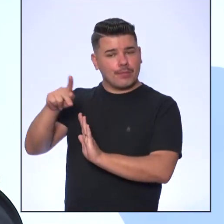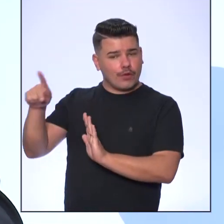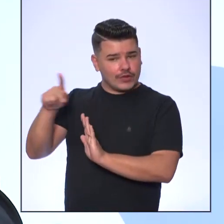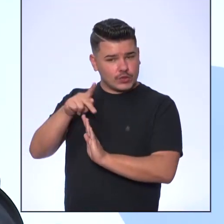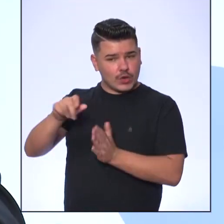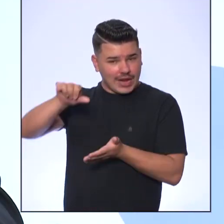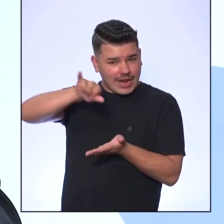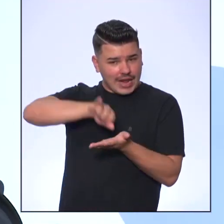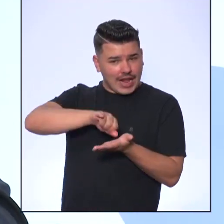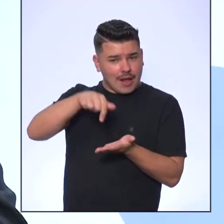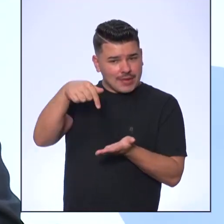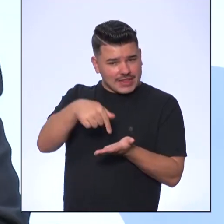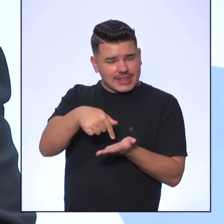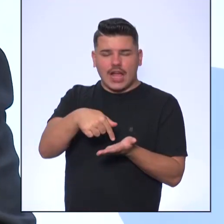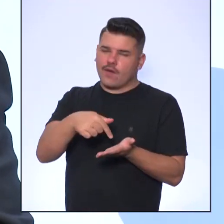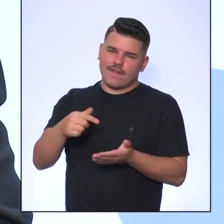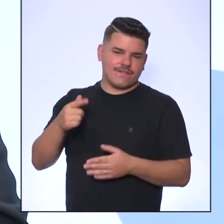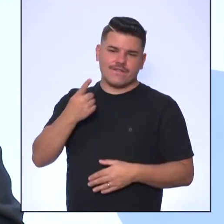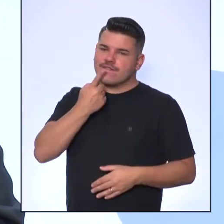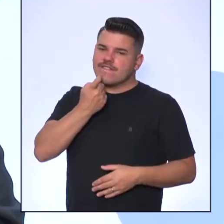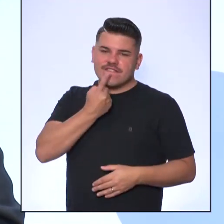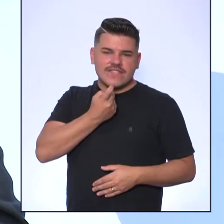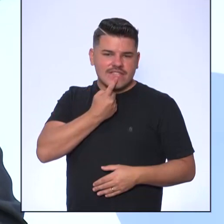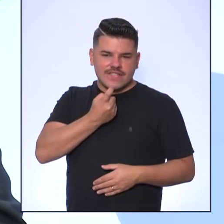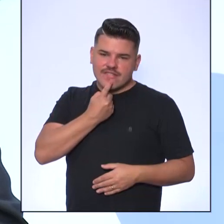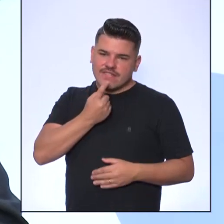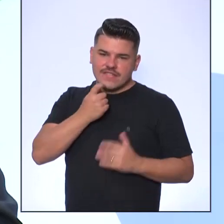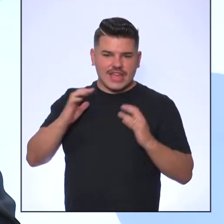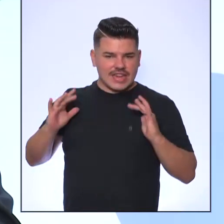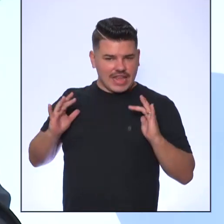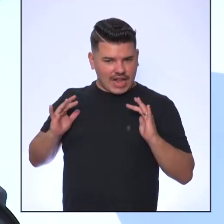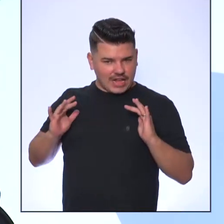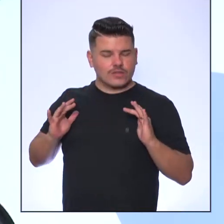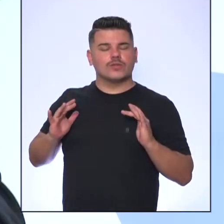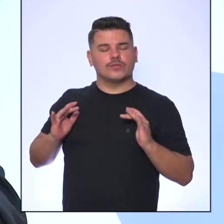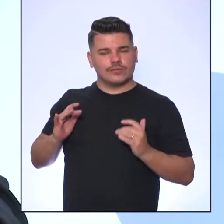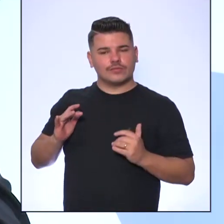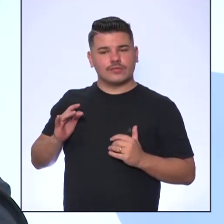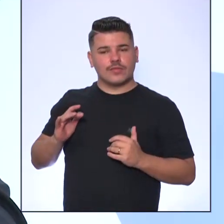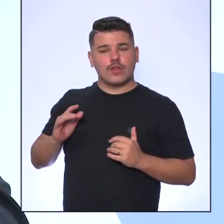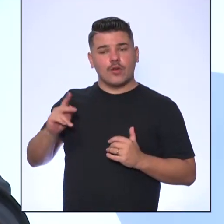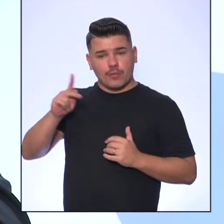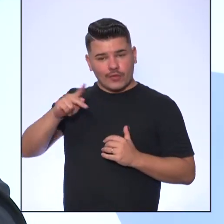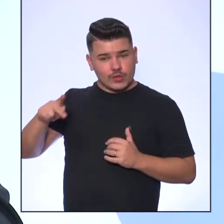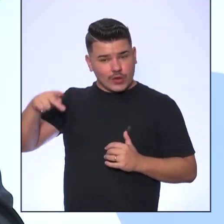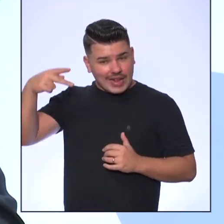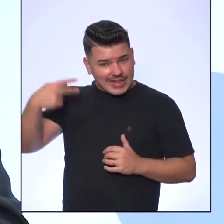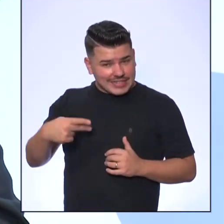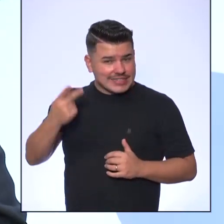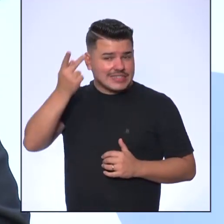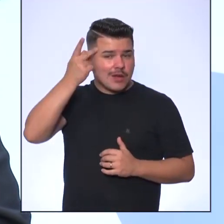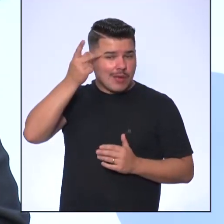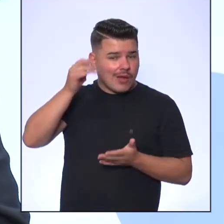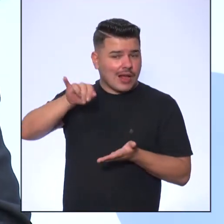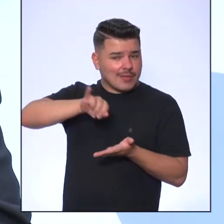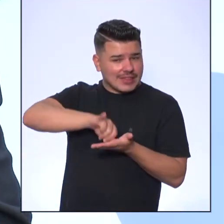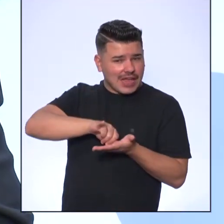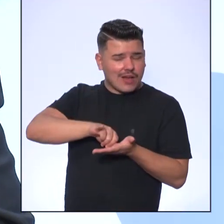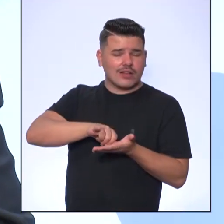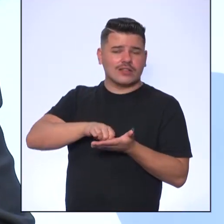é feriado. Então, o professor aqui que está no chat, por exemplo, ele não precisará estar conectado. Para você, aluno